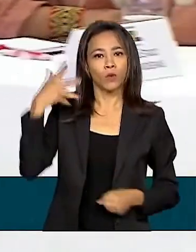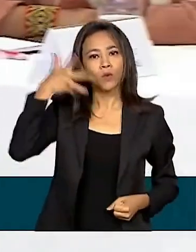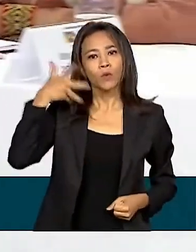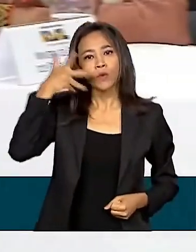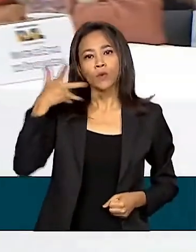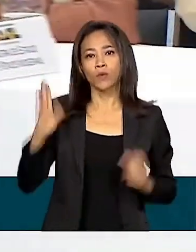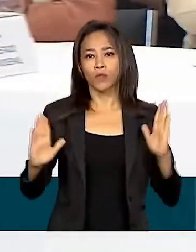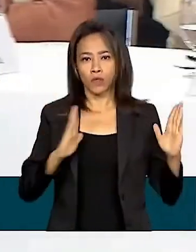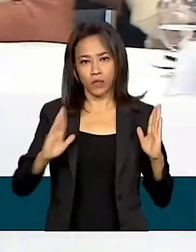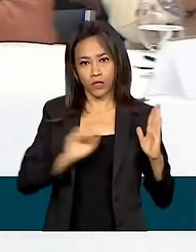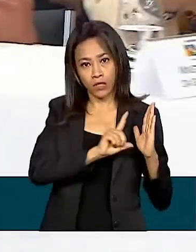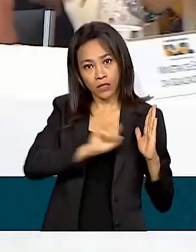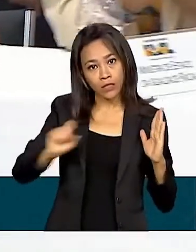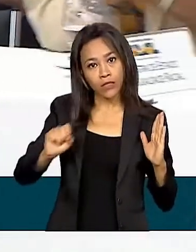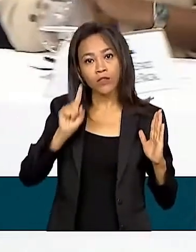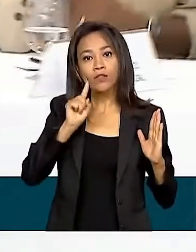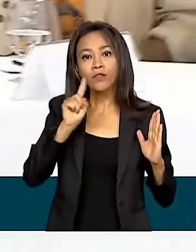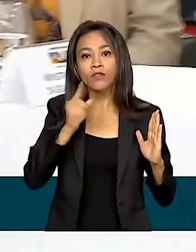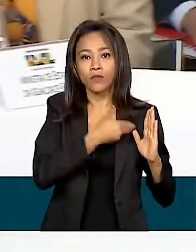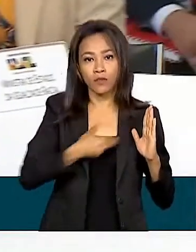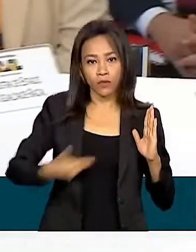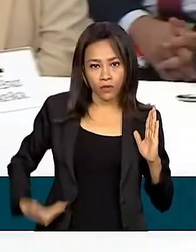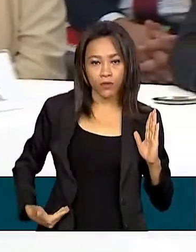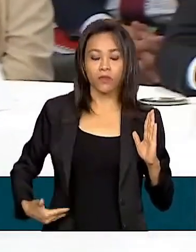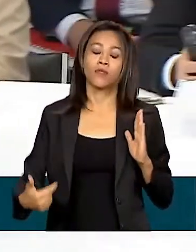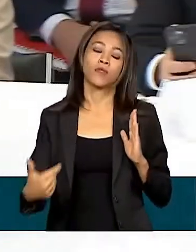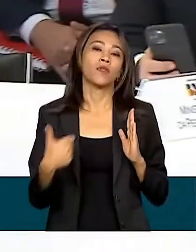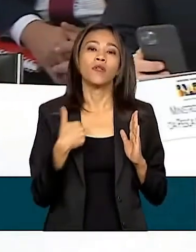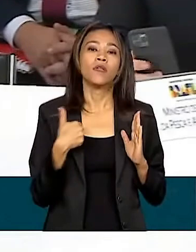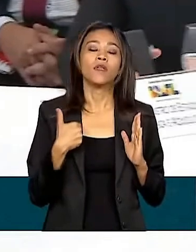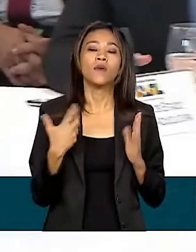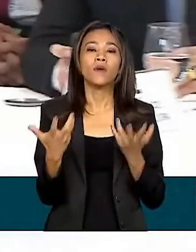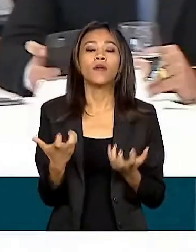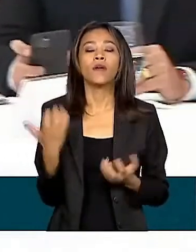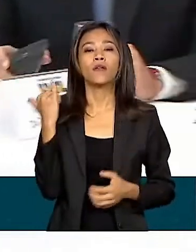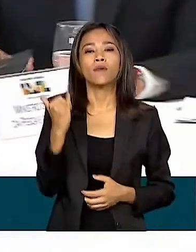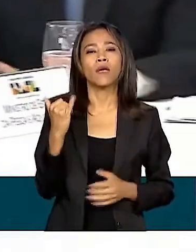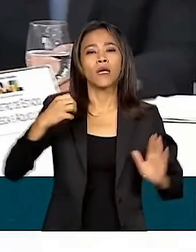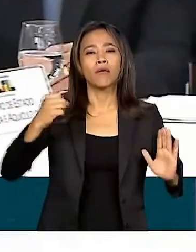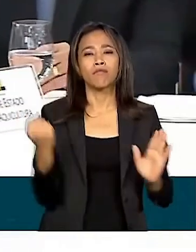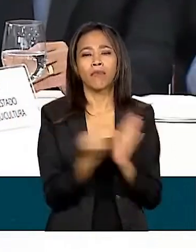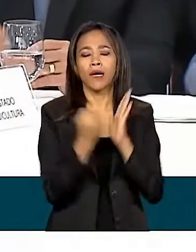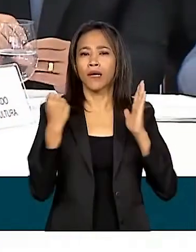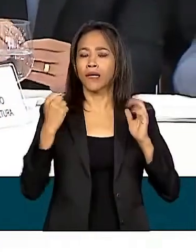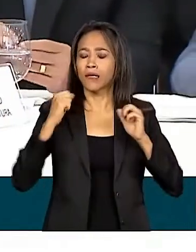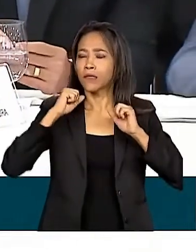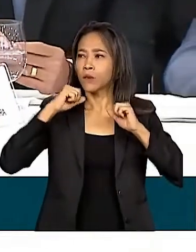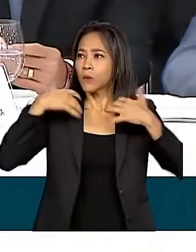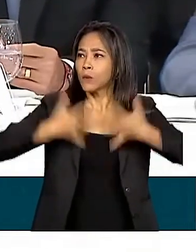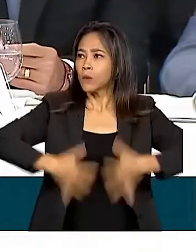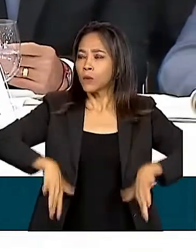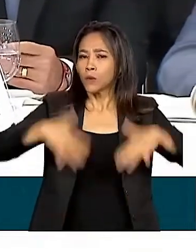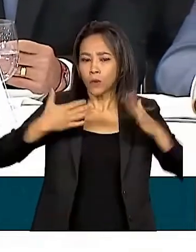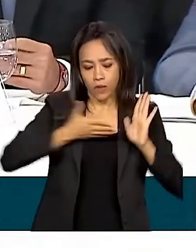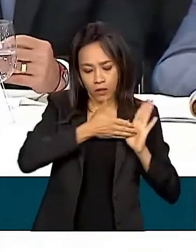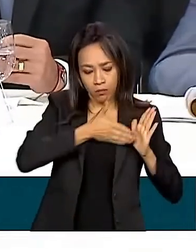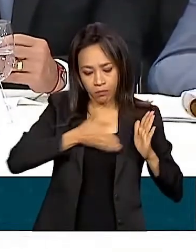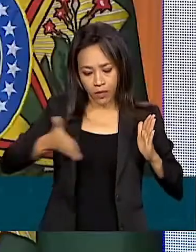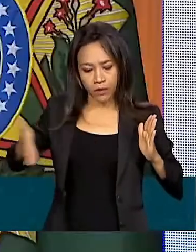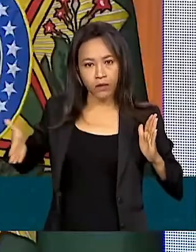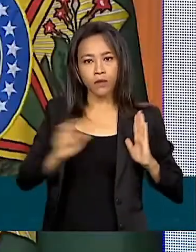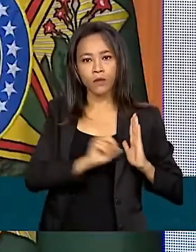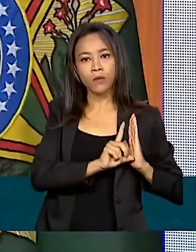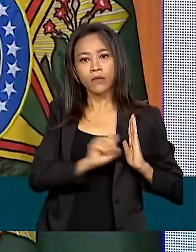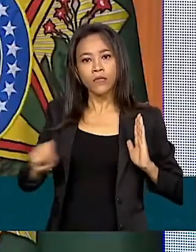desses 100 dias eu diria que a marca mais expressiva desses 100 dias